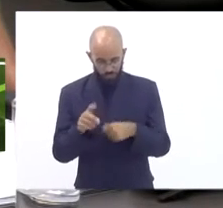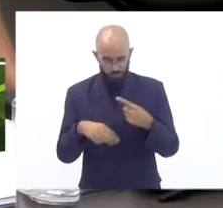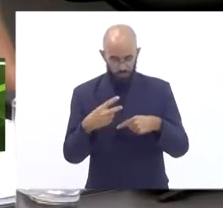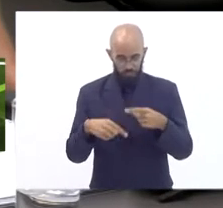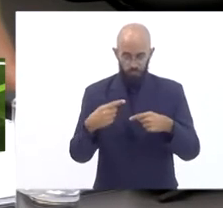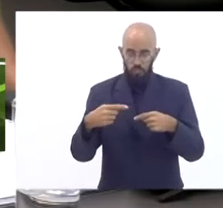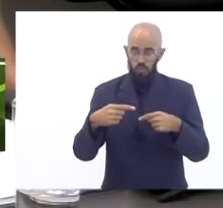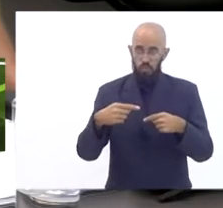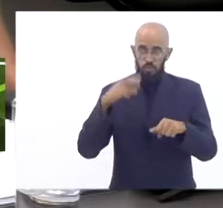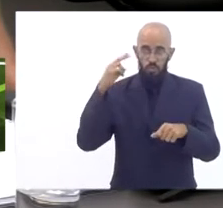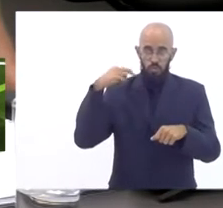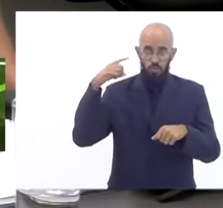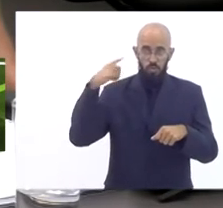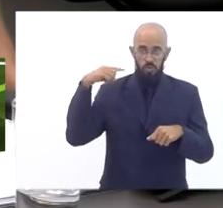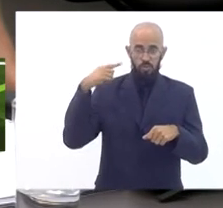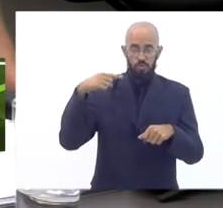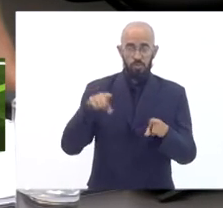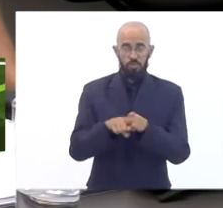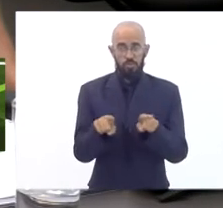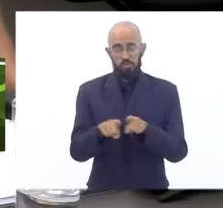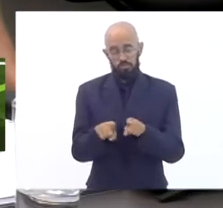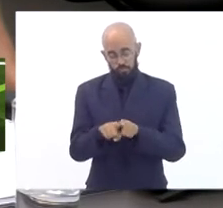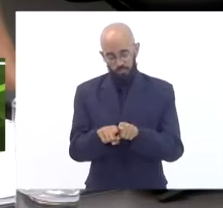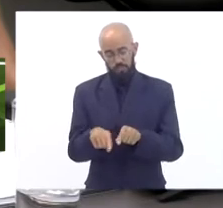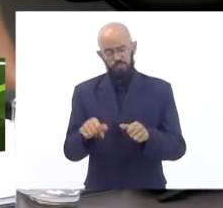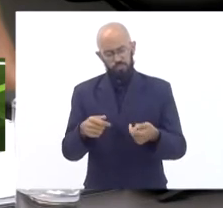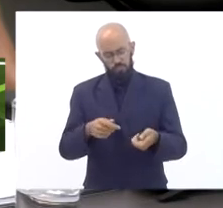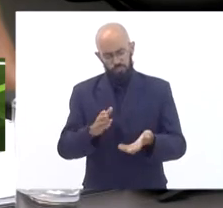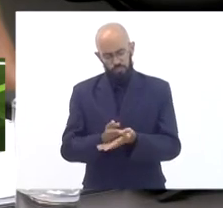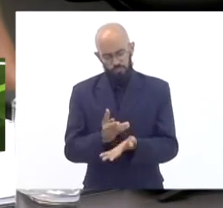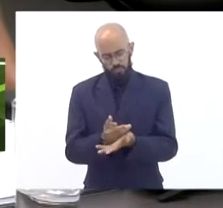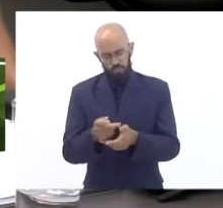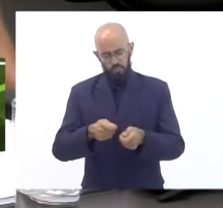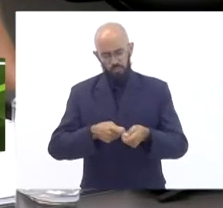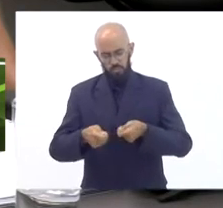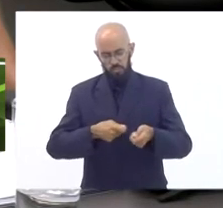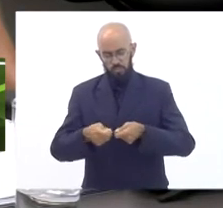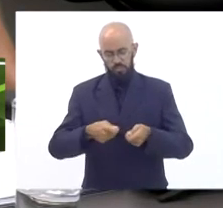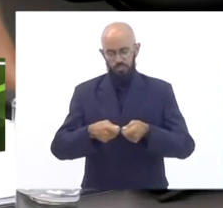está sempre presente e negociando com a Supervia.